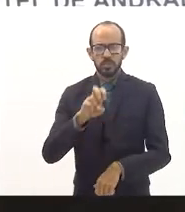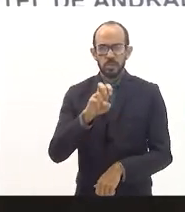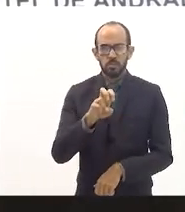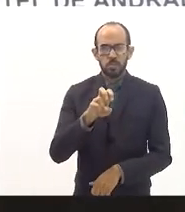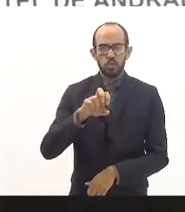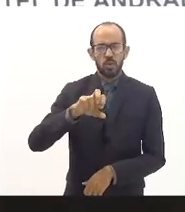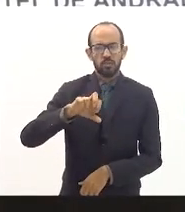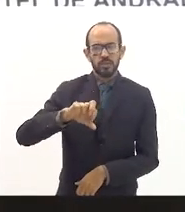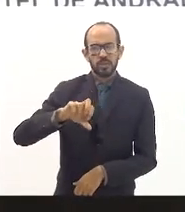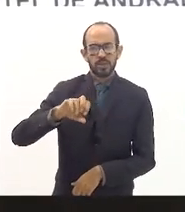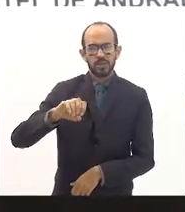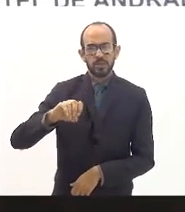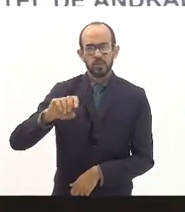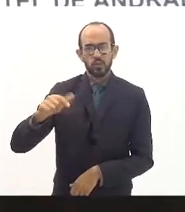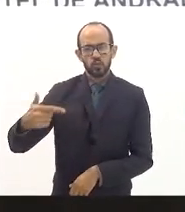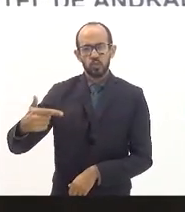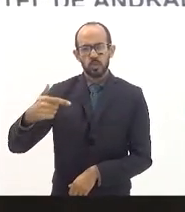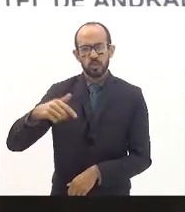5.902 escolas primárias,